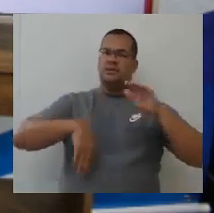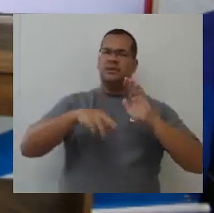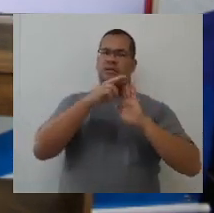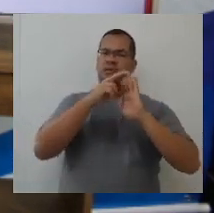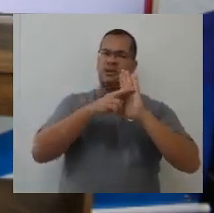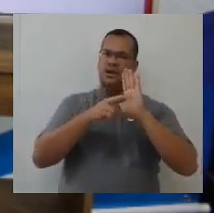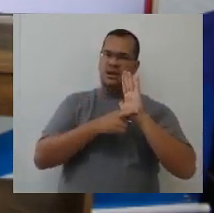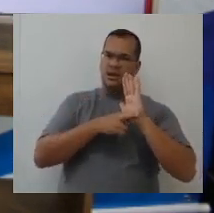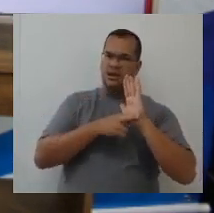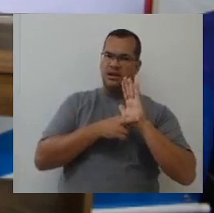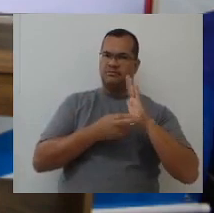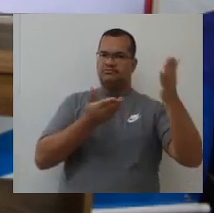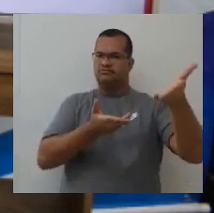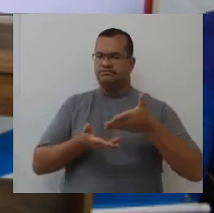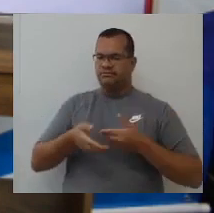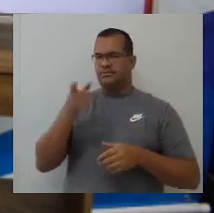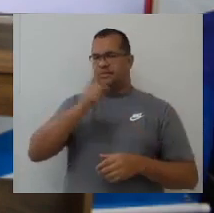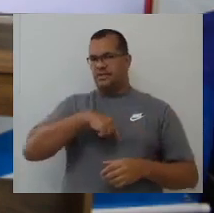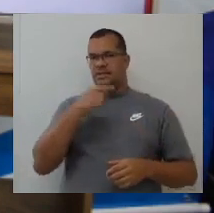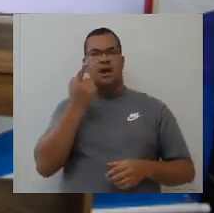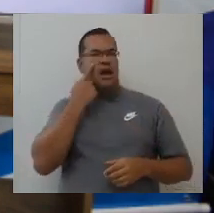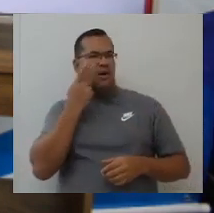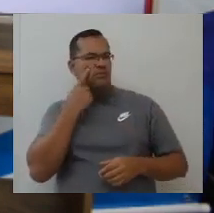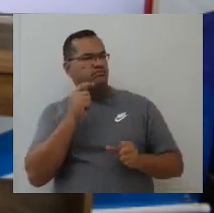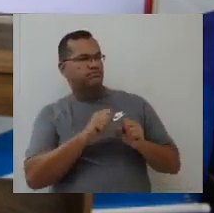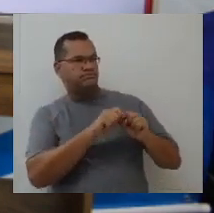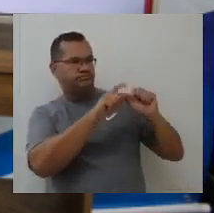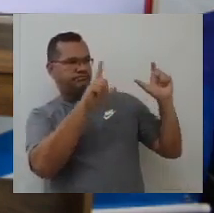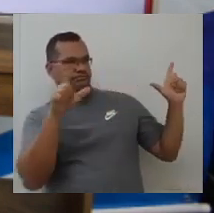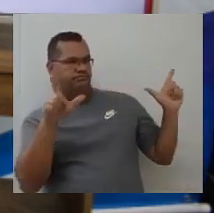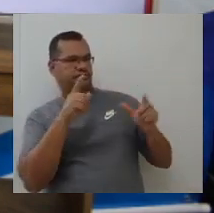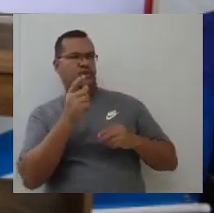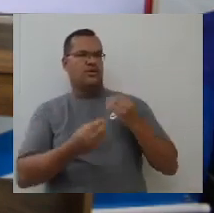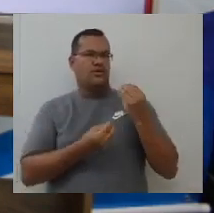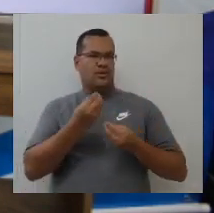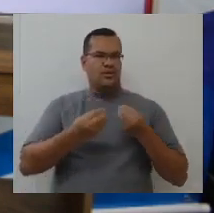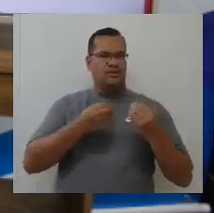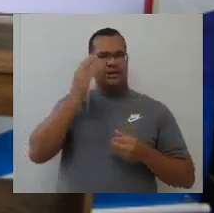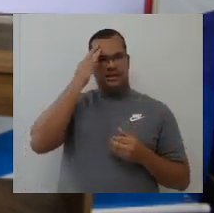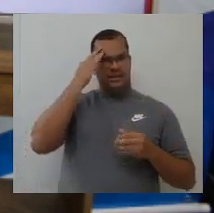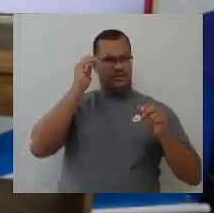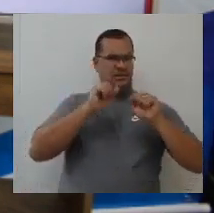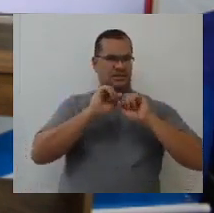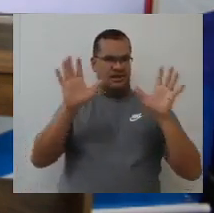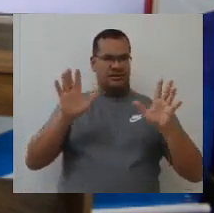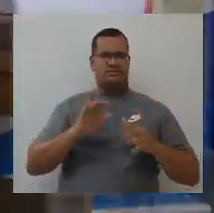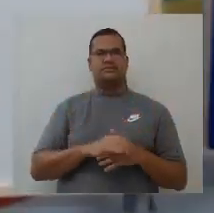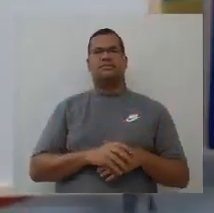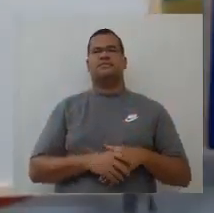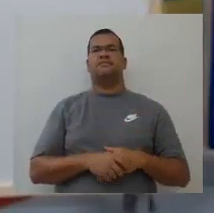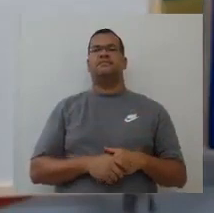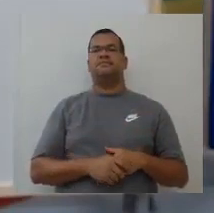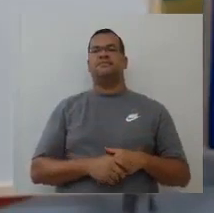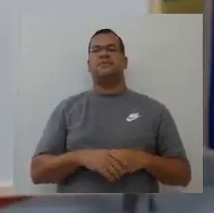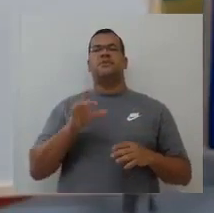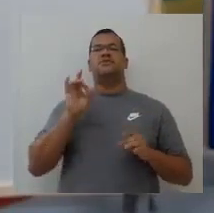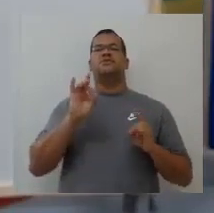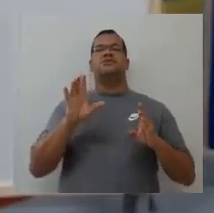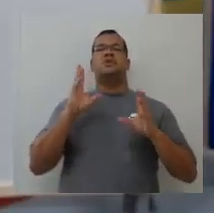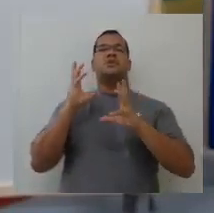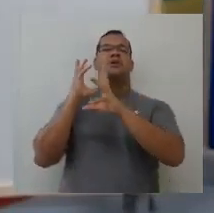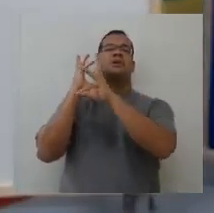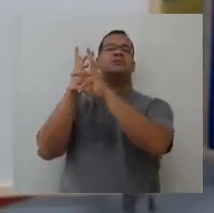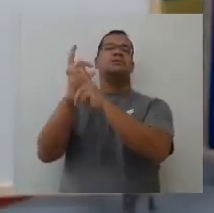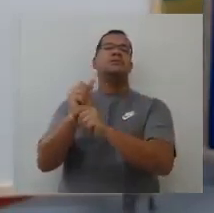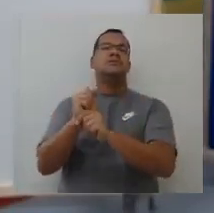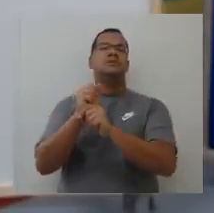regrinhas. Eu vou te convidar agora para vir até o quadro, tá? Para que a gente entenda isso um pouco melhor. Então, ó, só revisando o que eu disse,